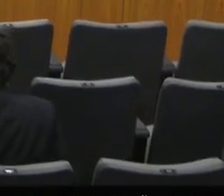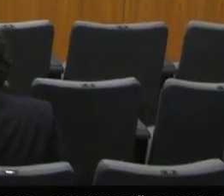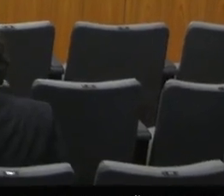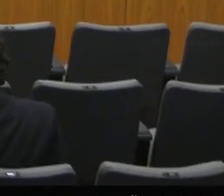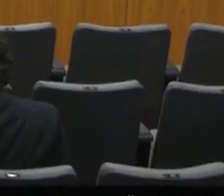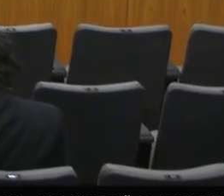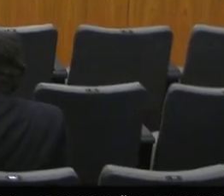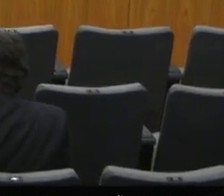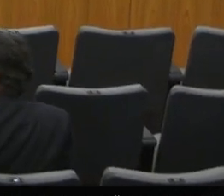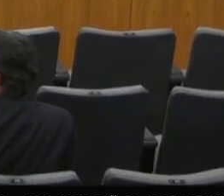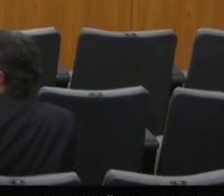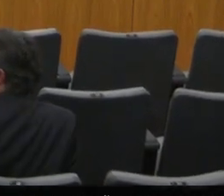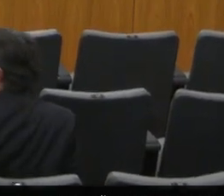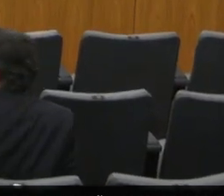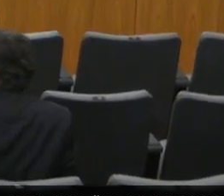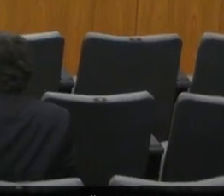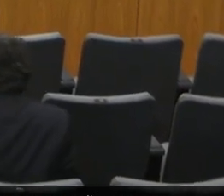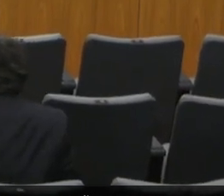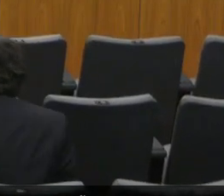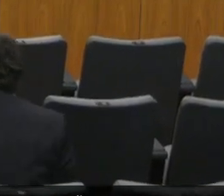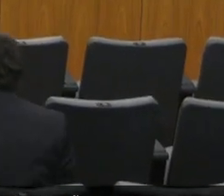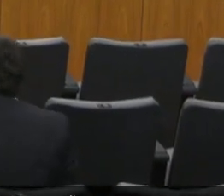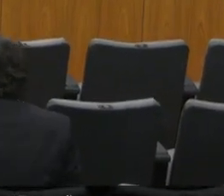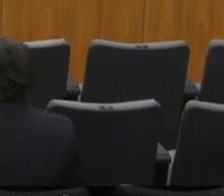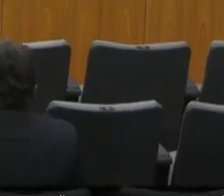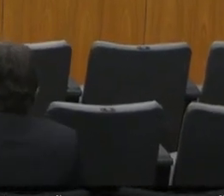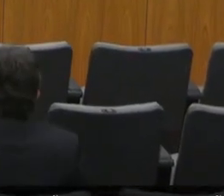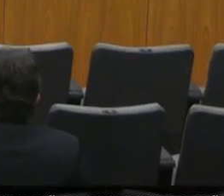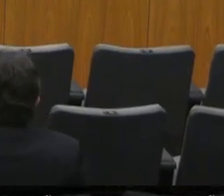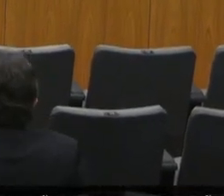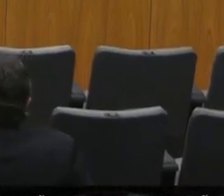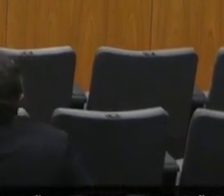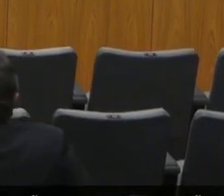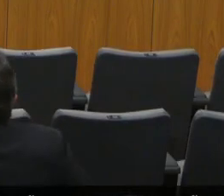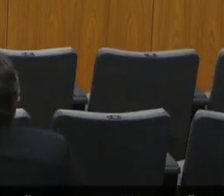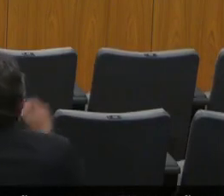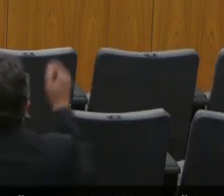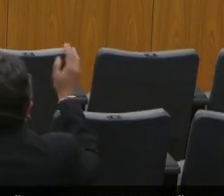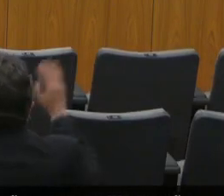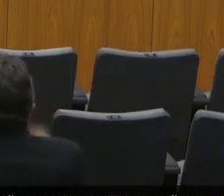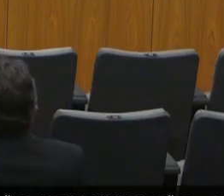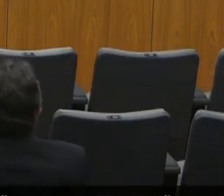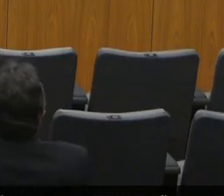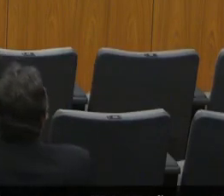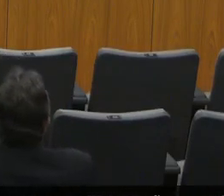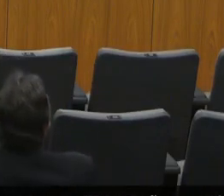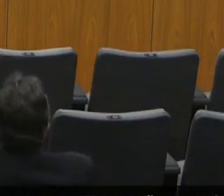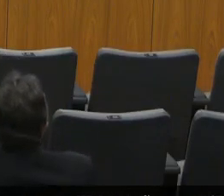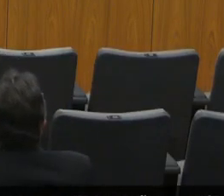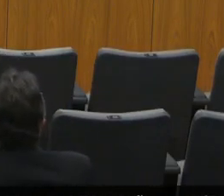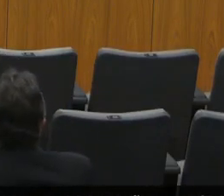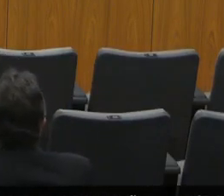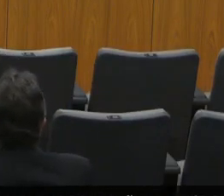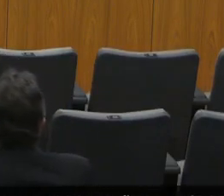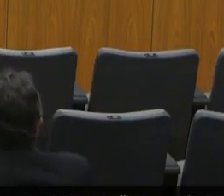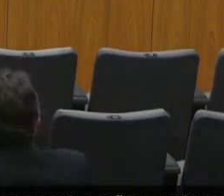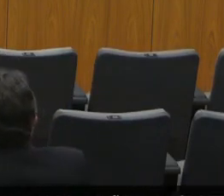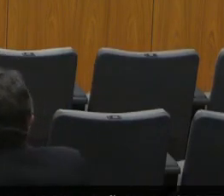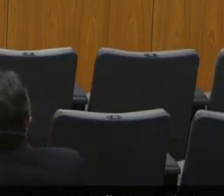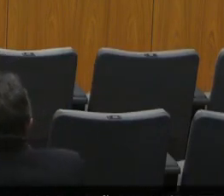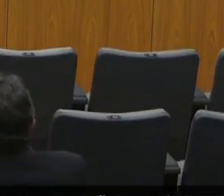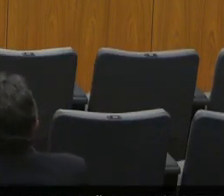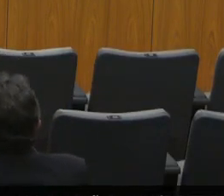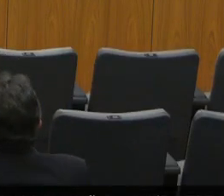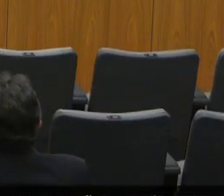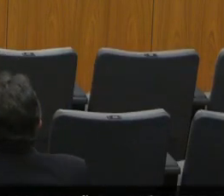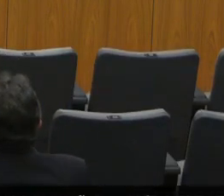e a presidência tendo em vista a legislação em vigor recomenda a